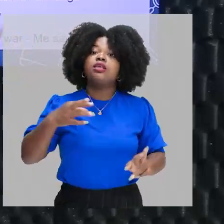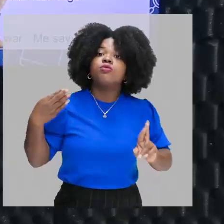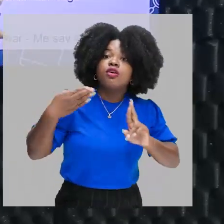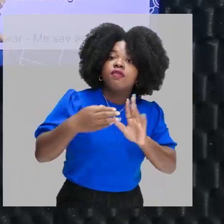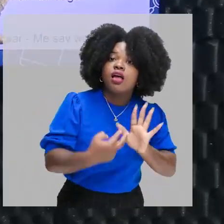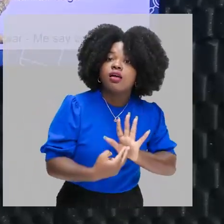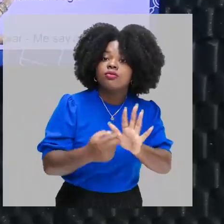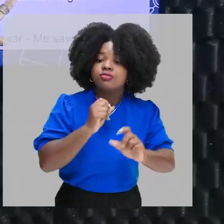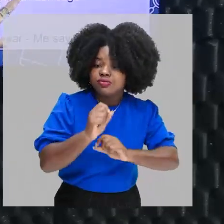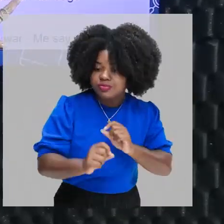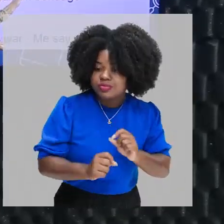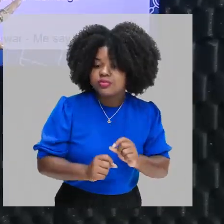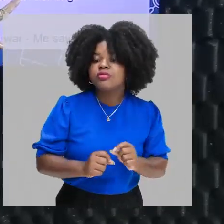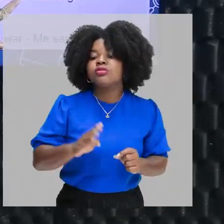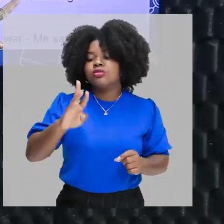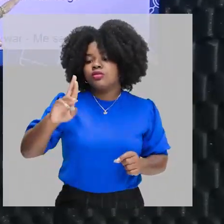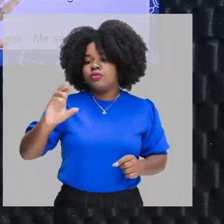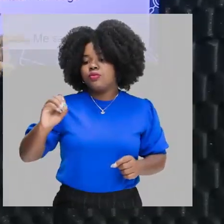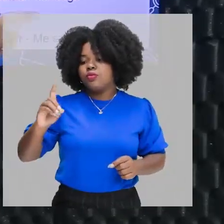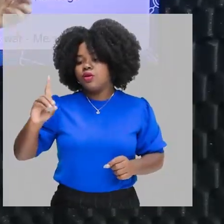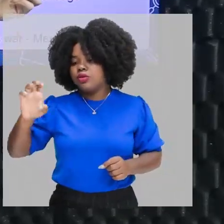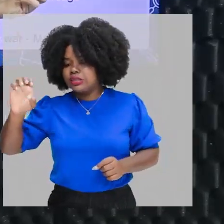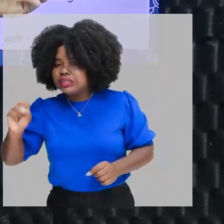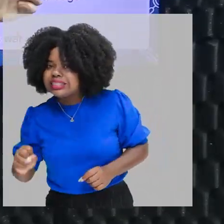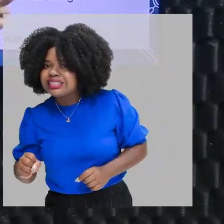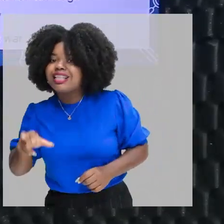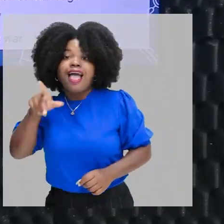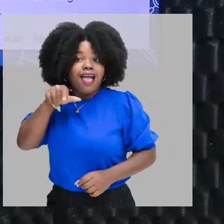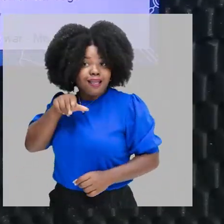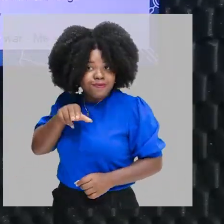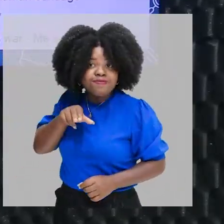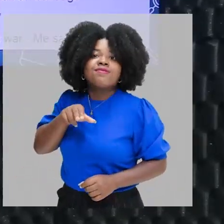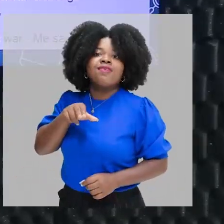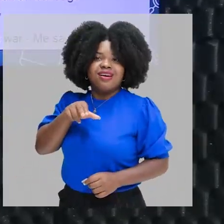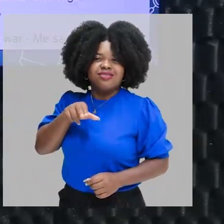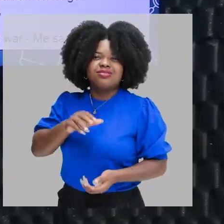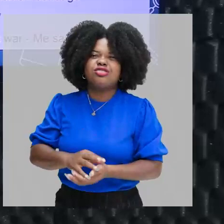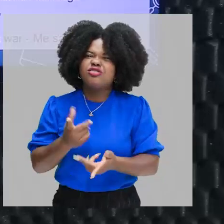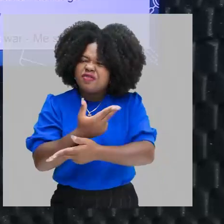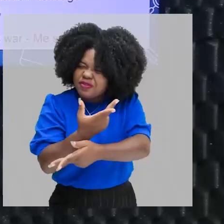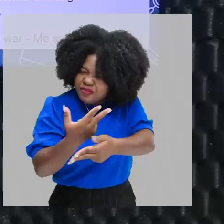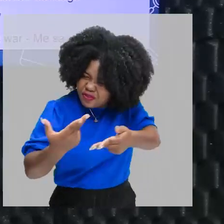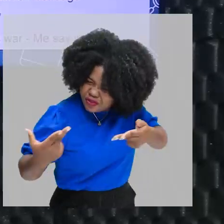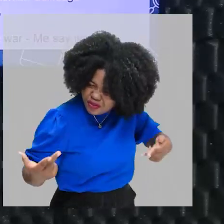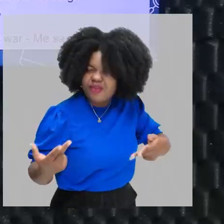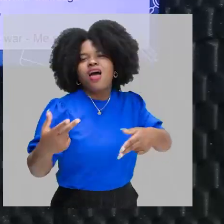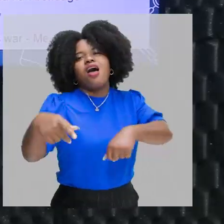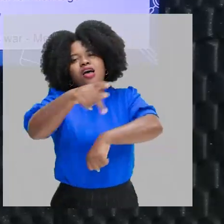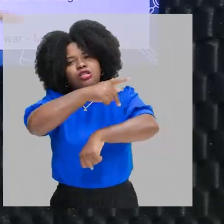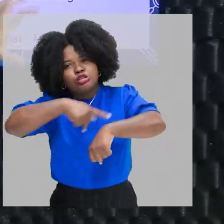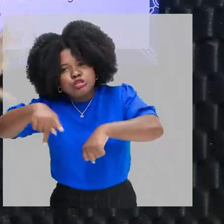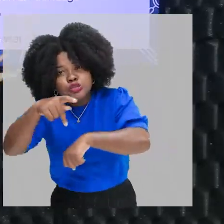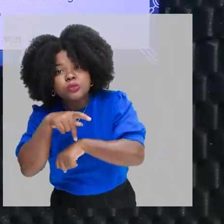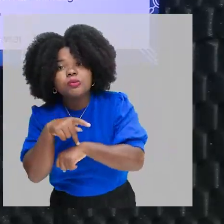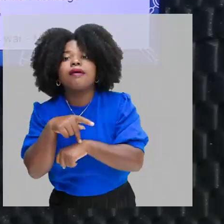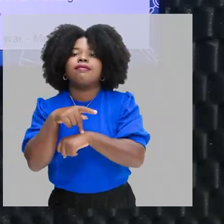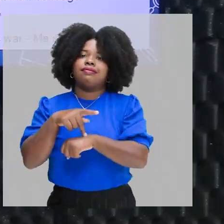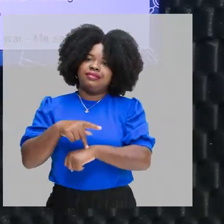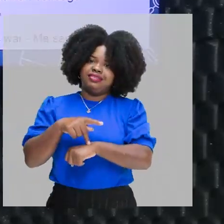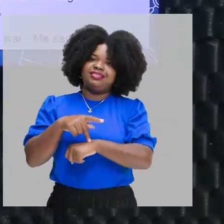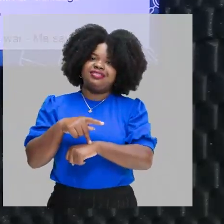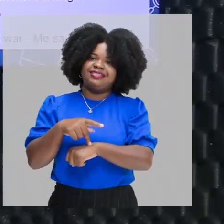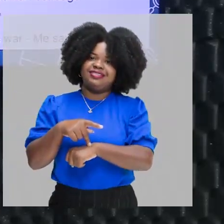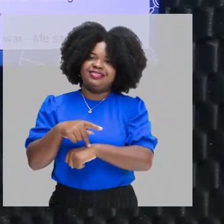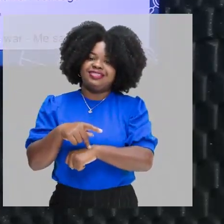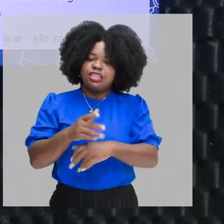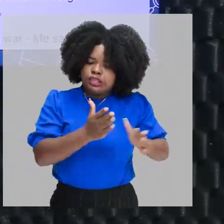referência, brothers, irmãos, da Angola, de Moçambique, da África do Sul, países que